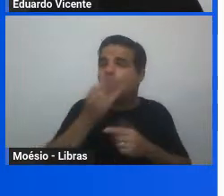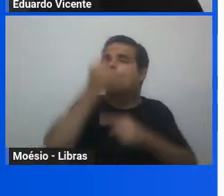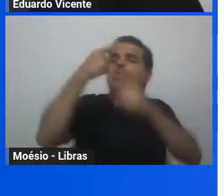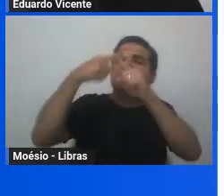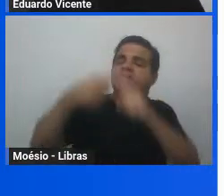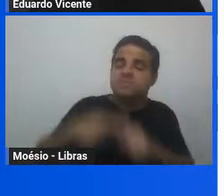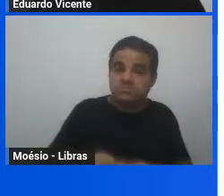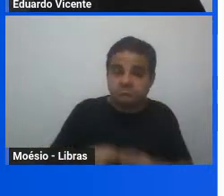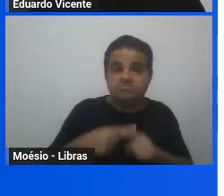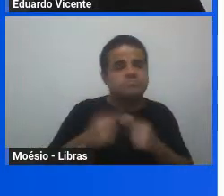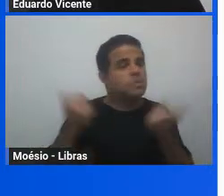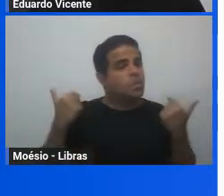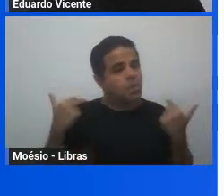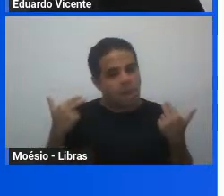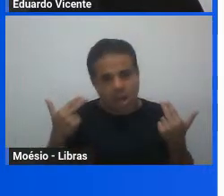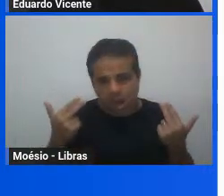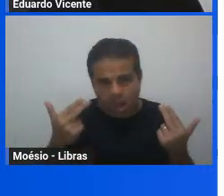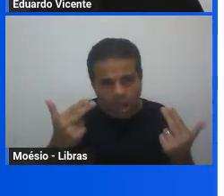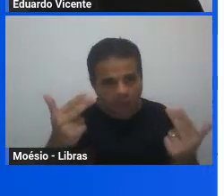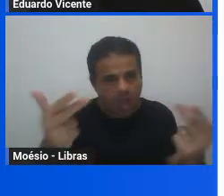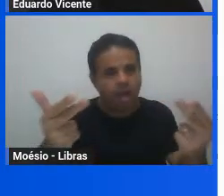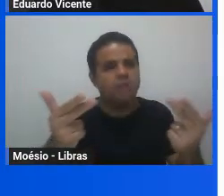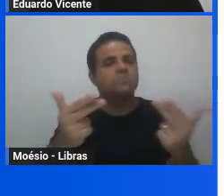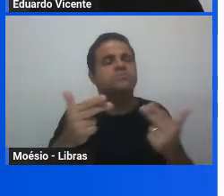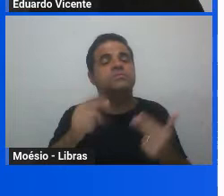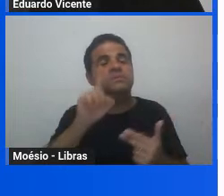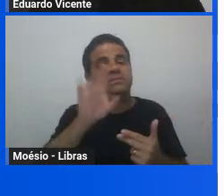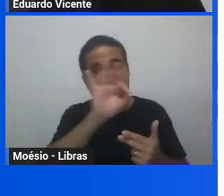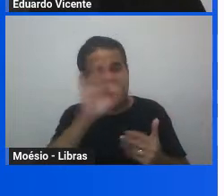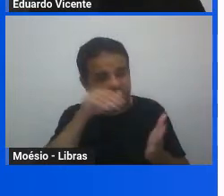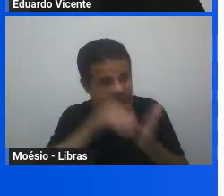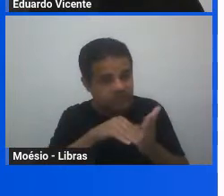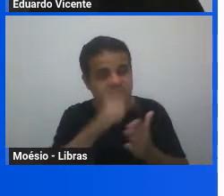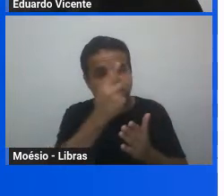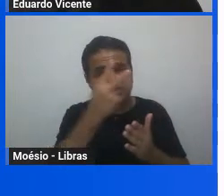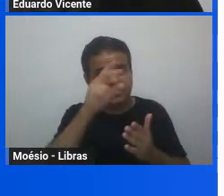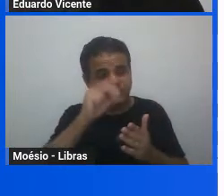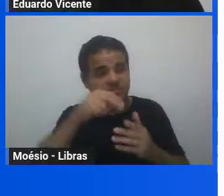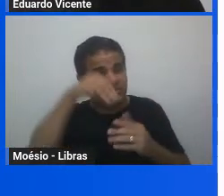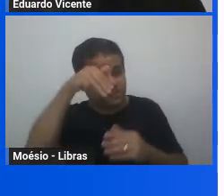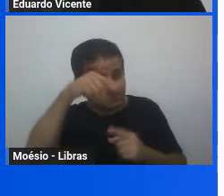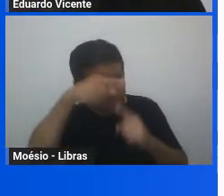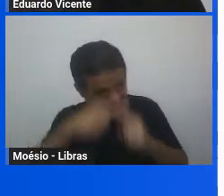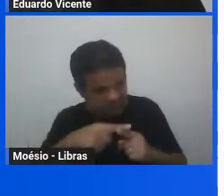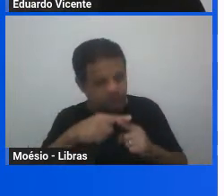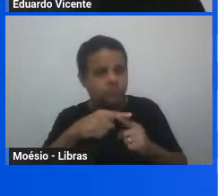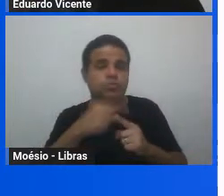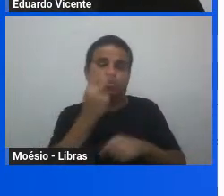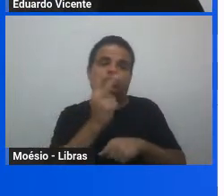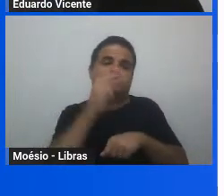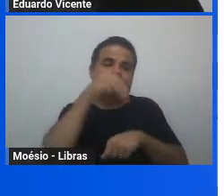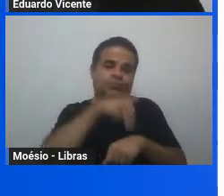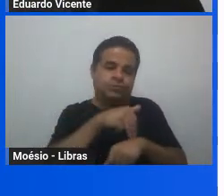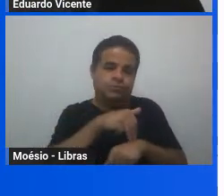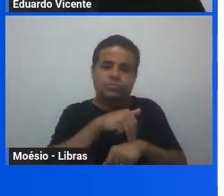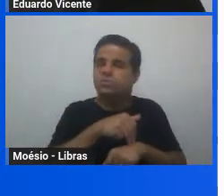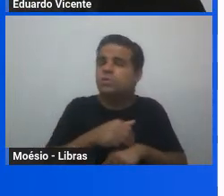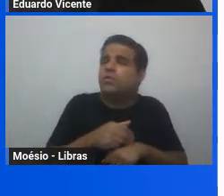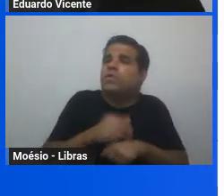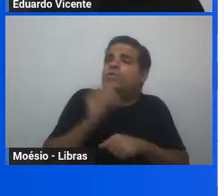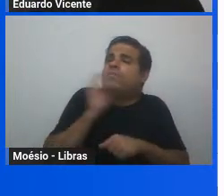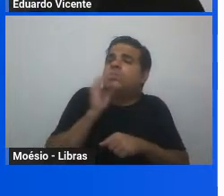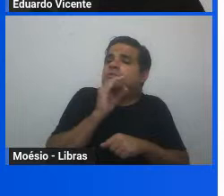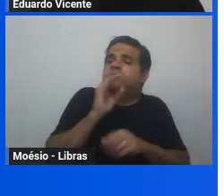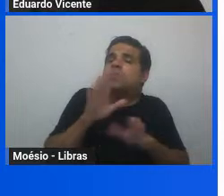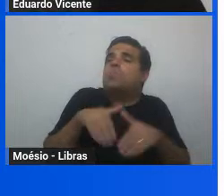A mesma coisa, de 100 a 120 vezes por minuto, durante 2 minutos. Em que velocidade e